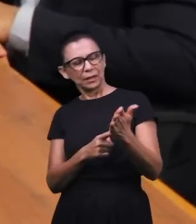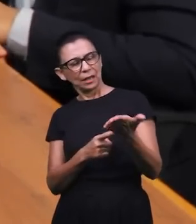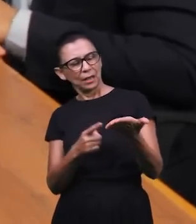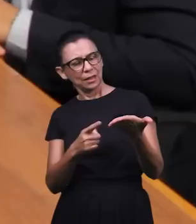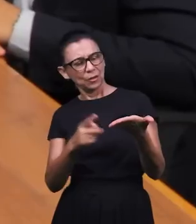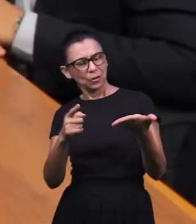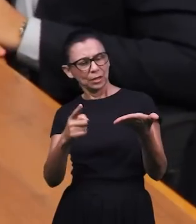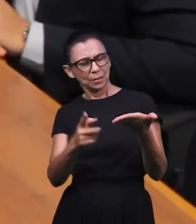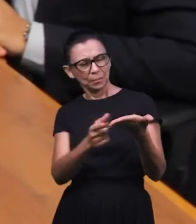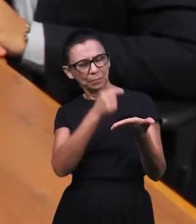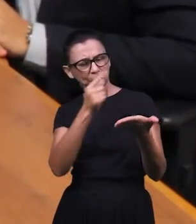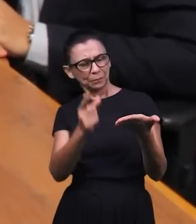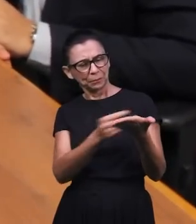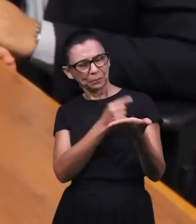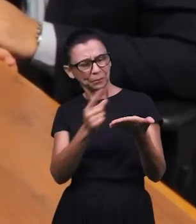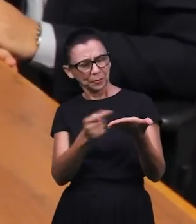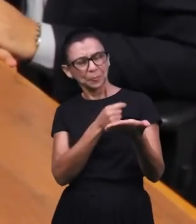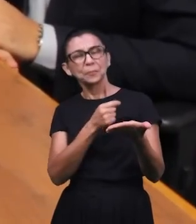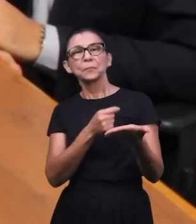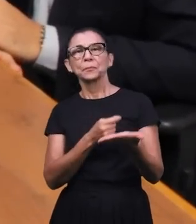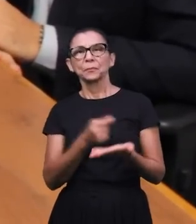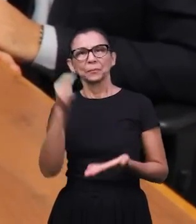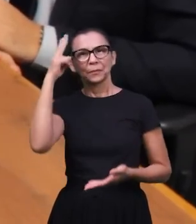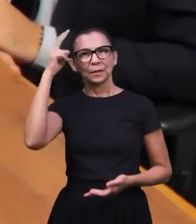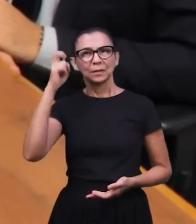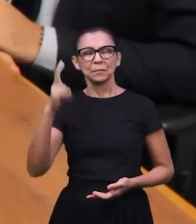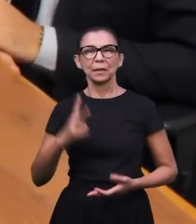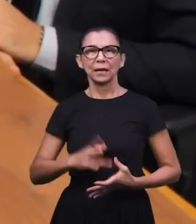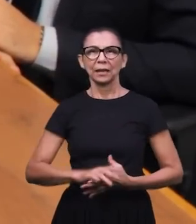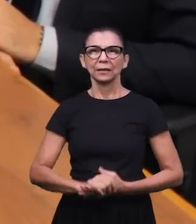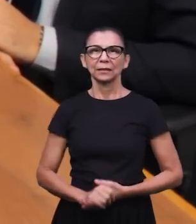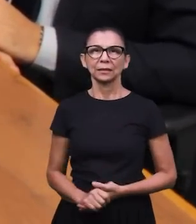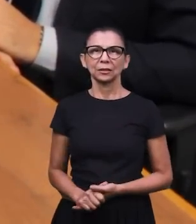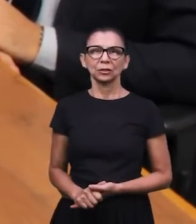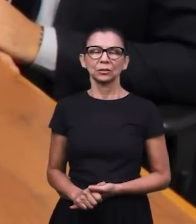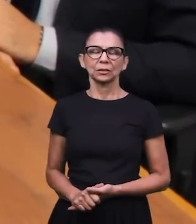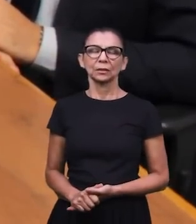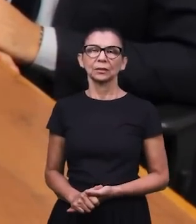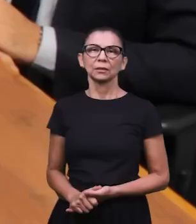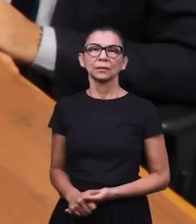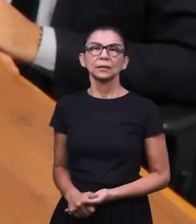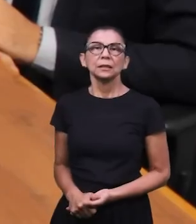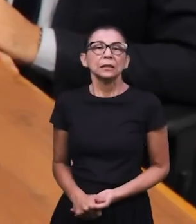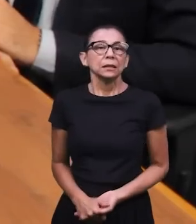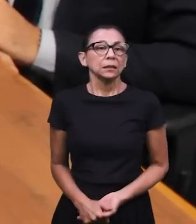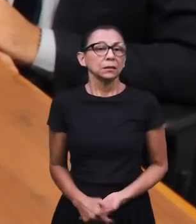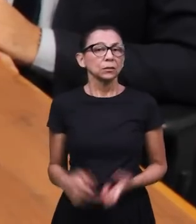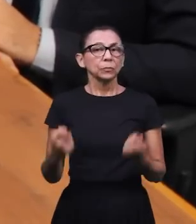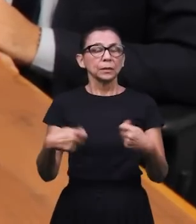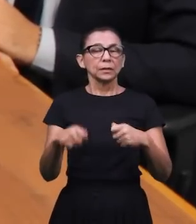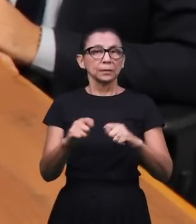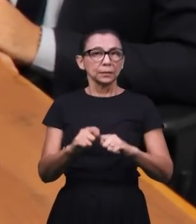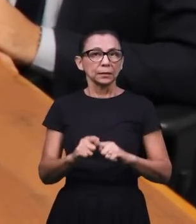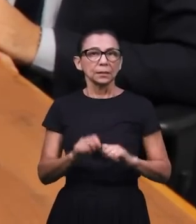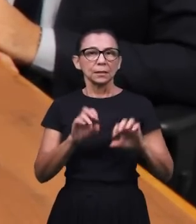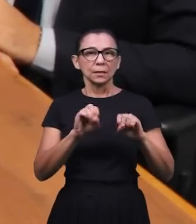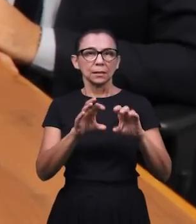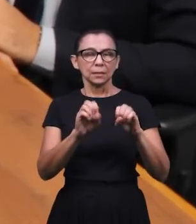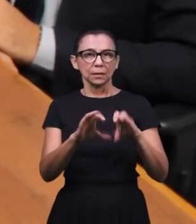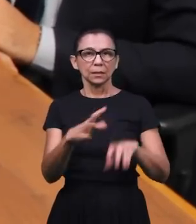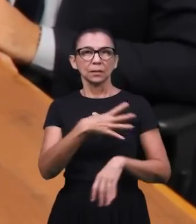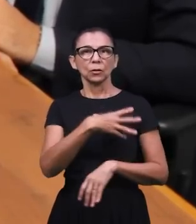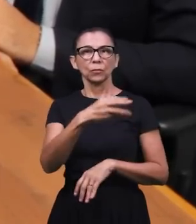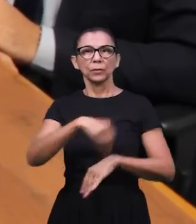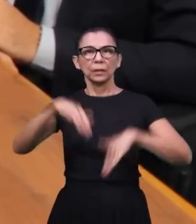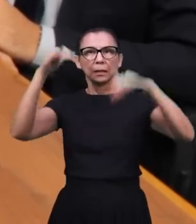É a questão. Então, você está ensinando sobre o presbitério. O que é o presbitério? O que é o pastor? Muito bom. O respeito às